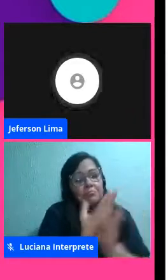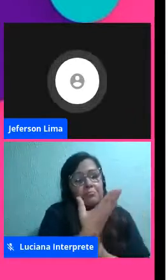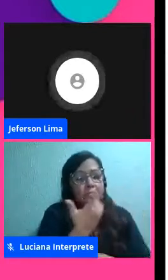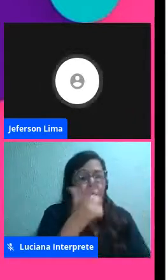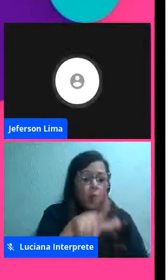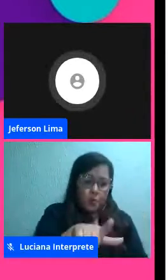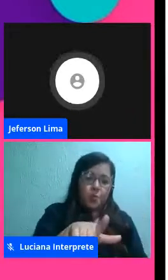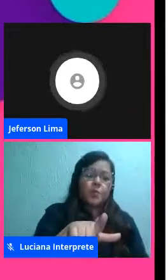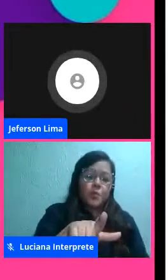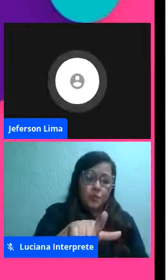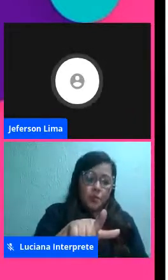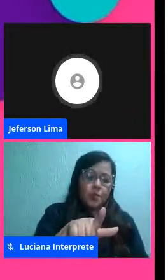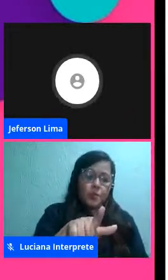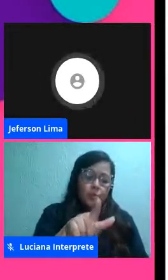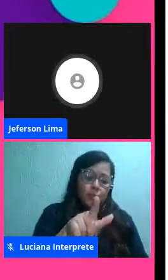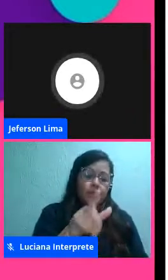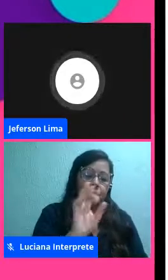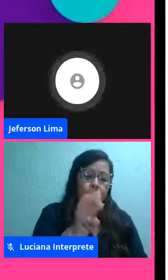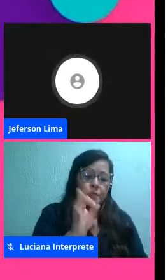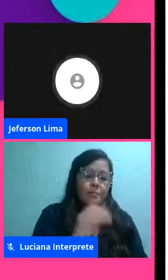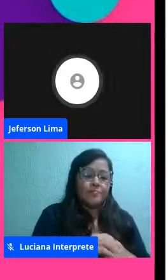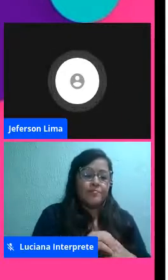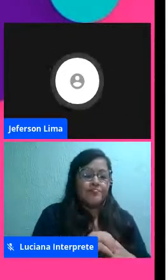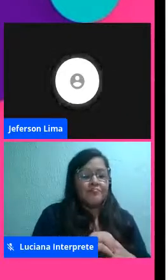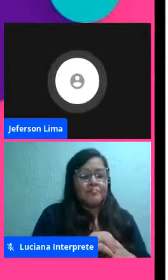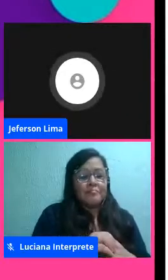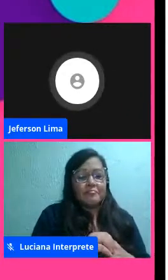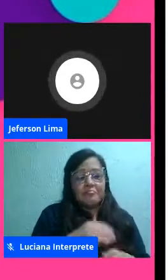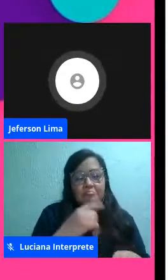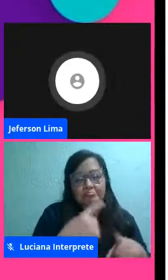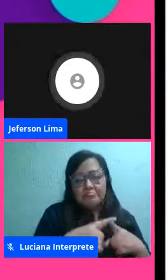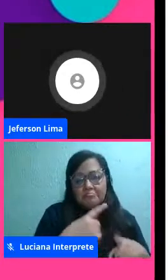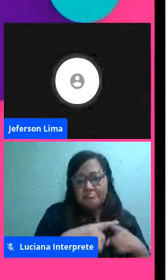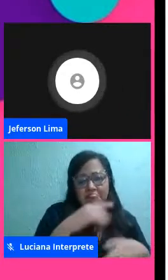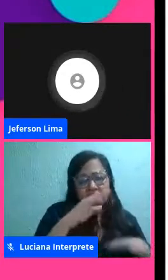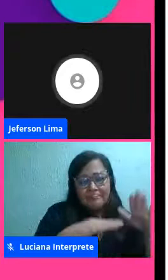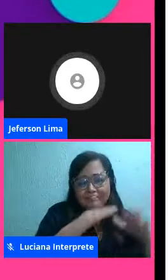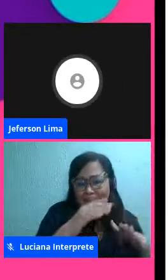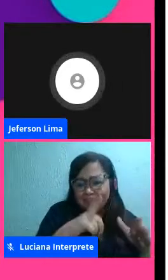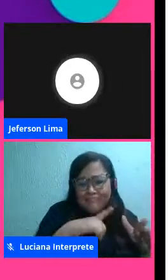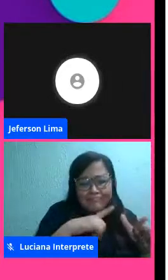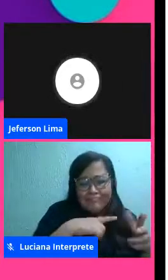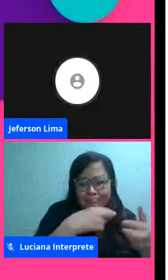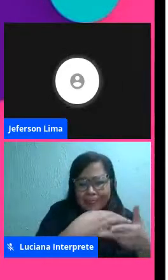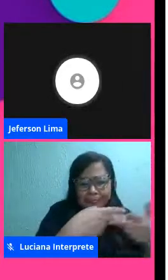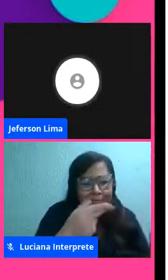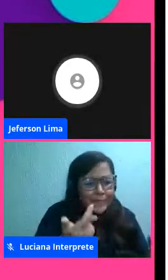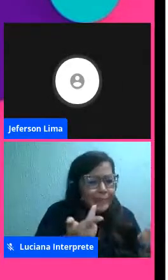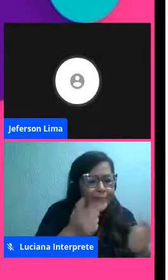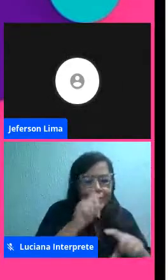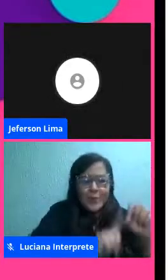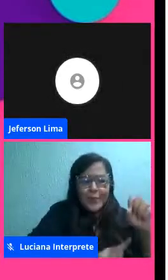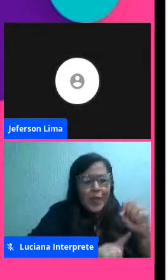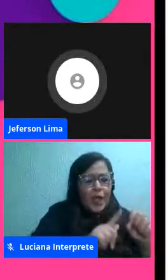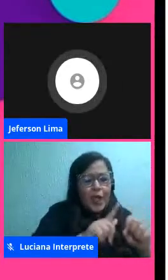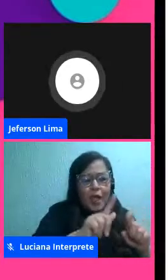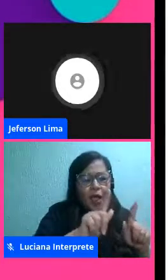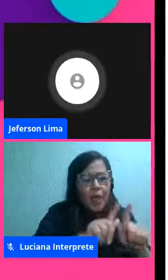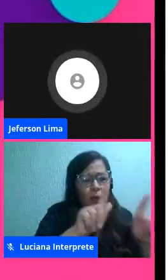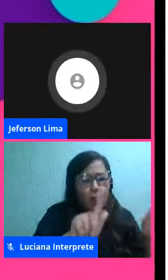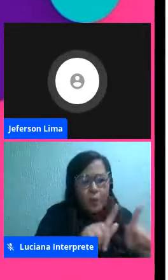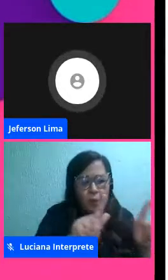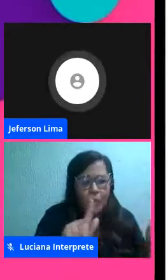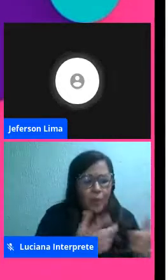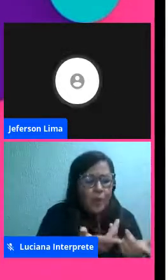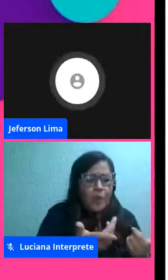sabe, sempre tem aquele pontinho ali que a Google falou, opa, peraí que eu acho que eu posso ganhar um dinheiro aqui. Então,